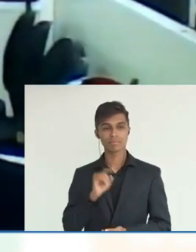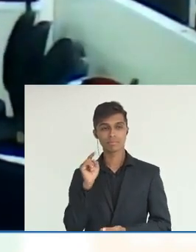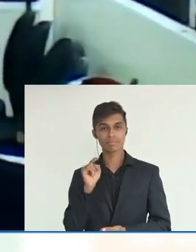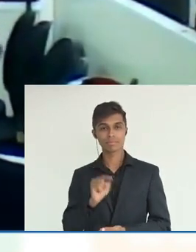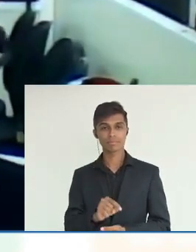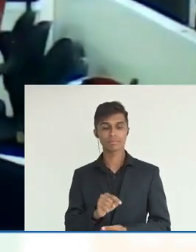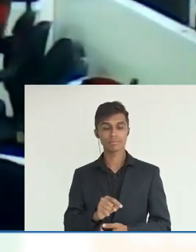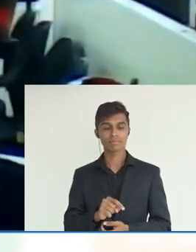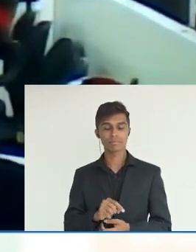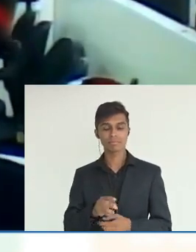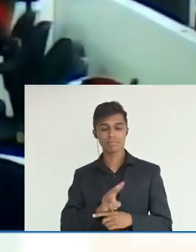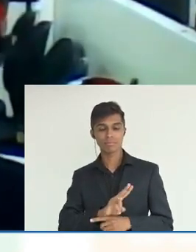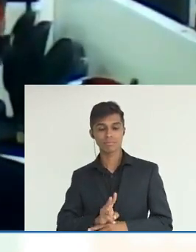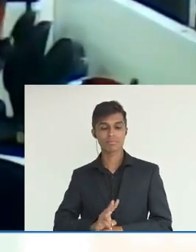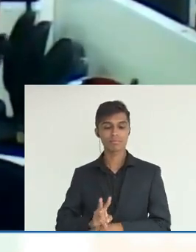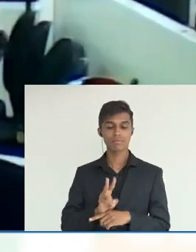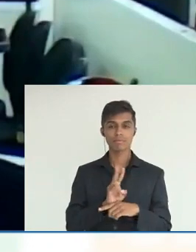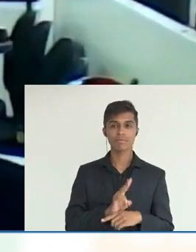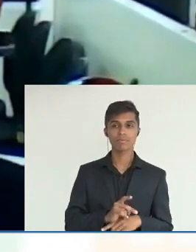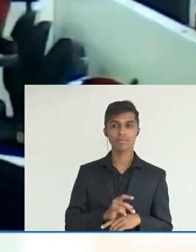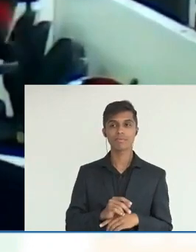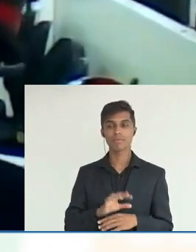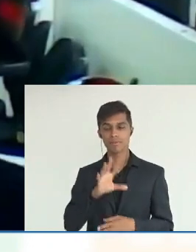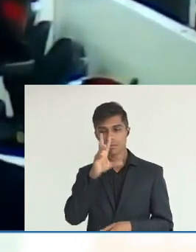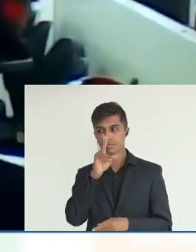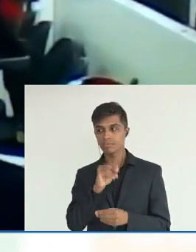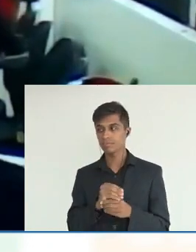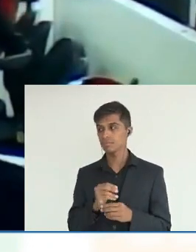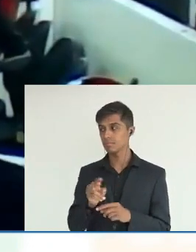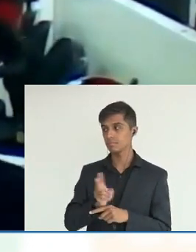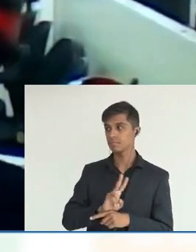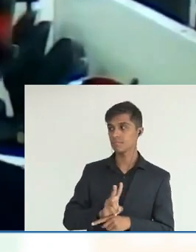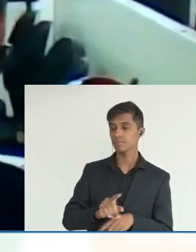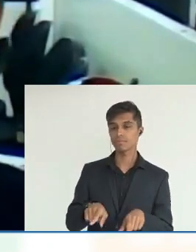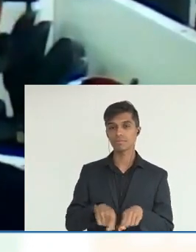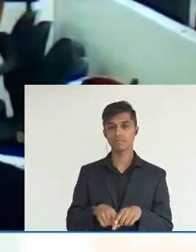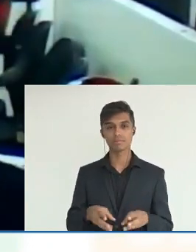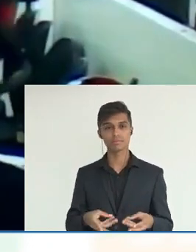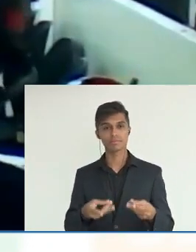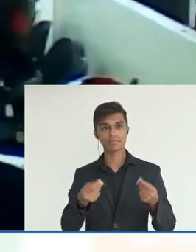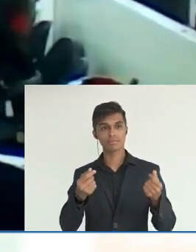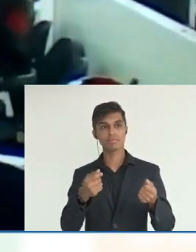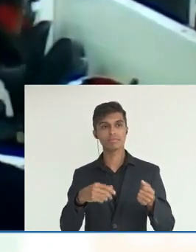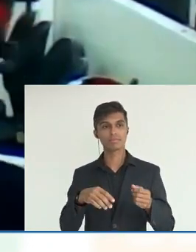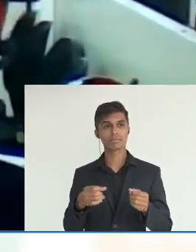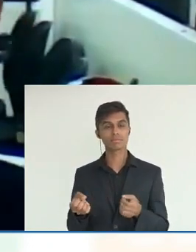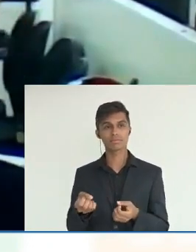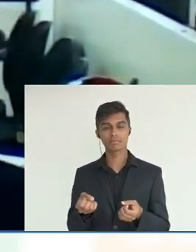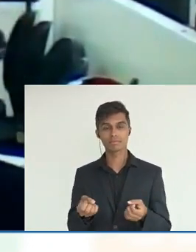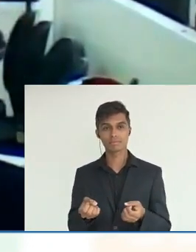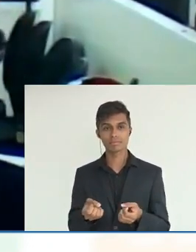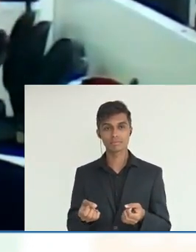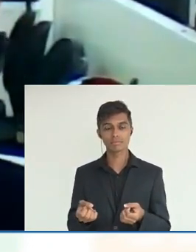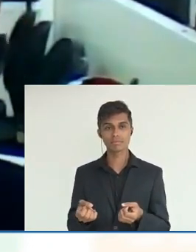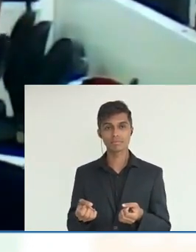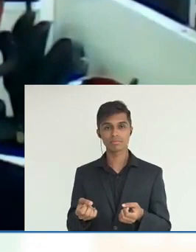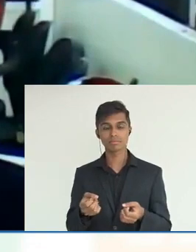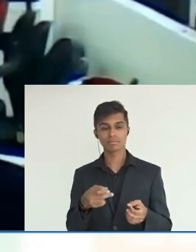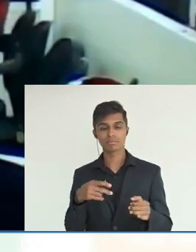nas ações de vigilância que compreendem investigação e avaliação da qualidade das notificações e